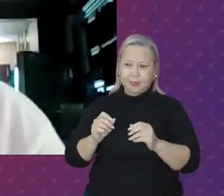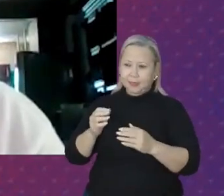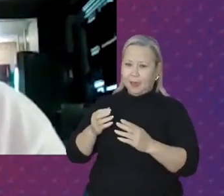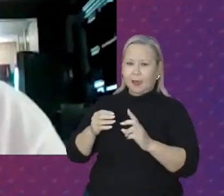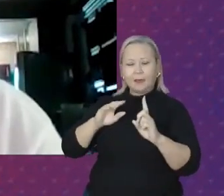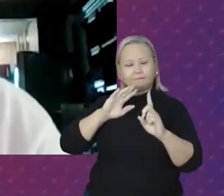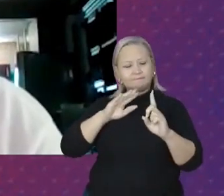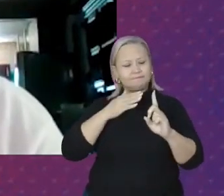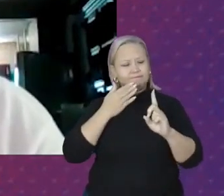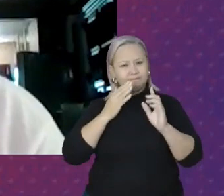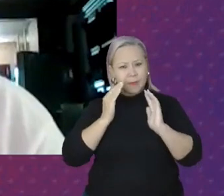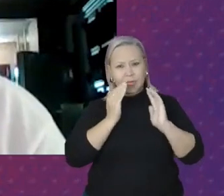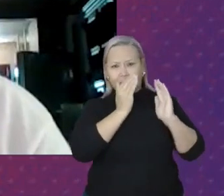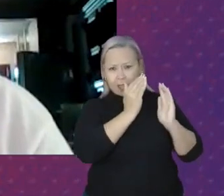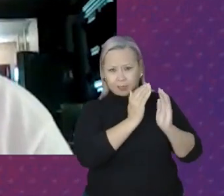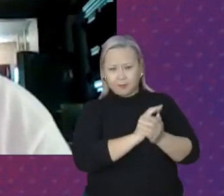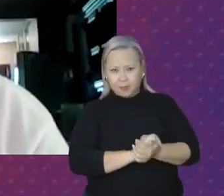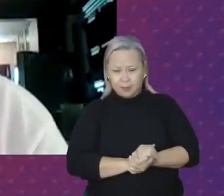pensar em